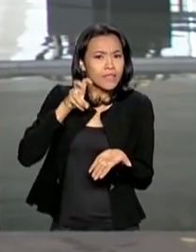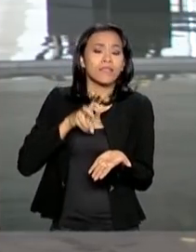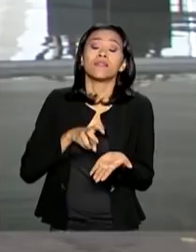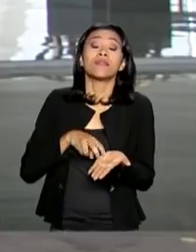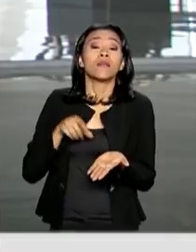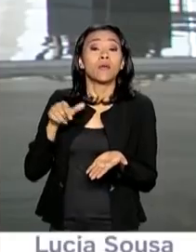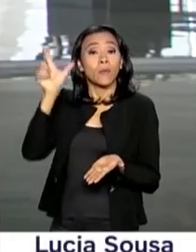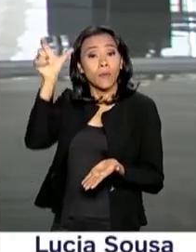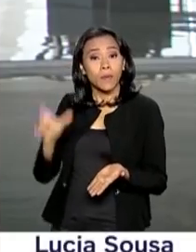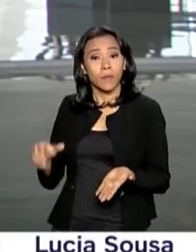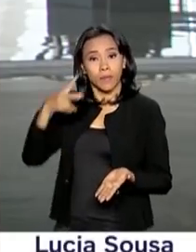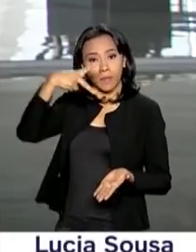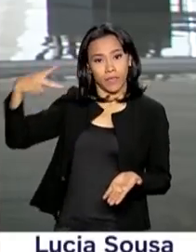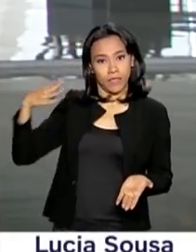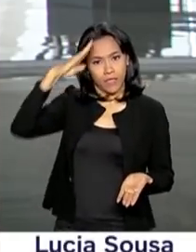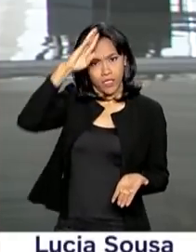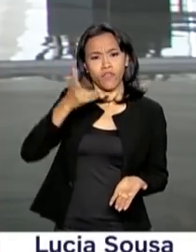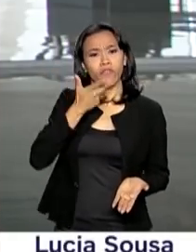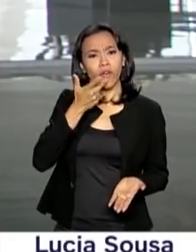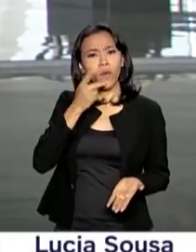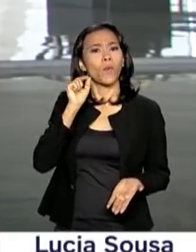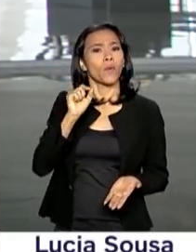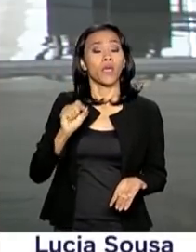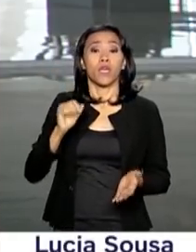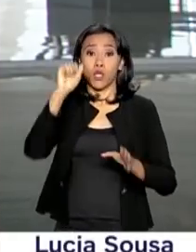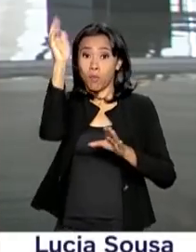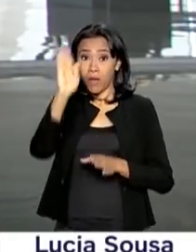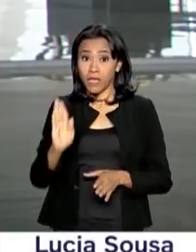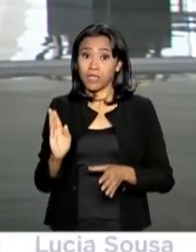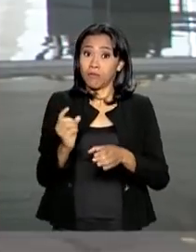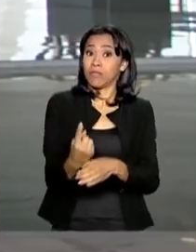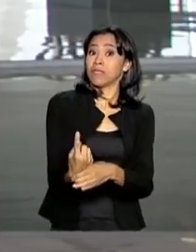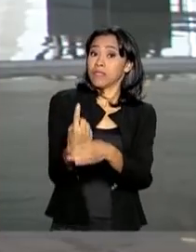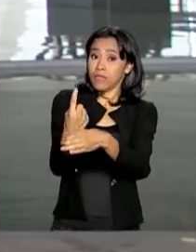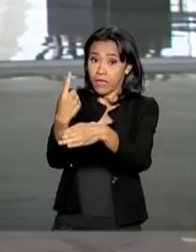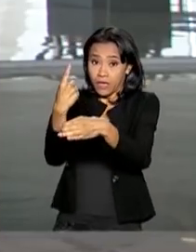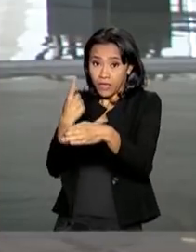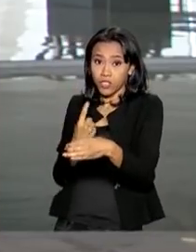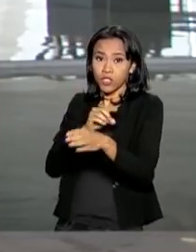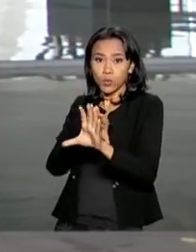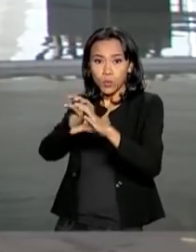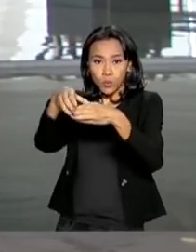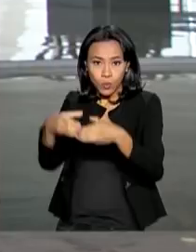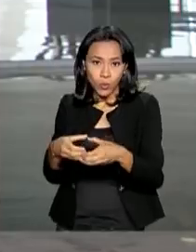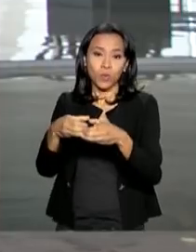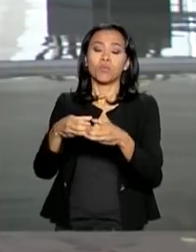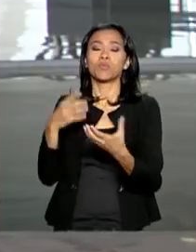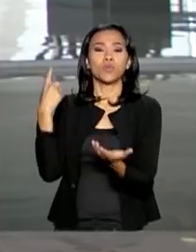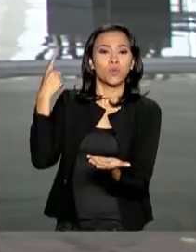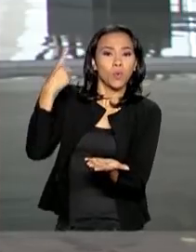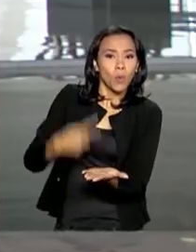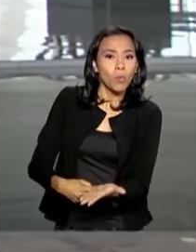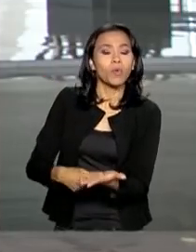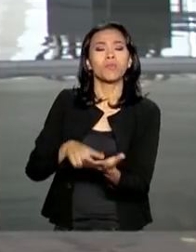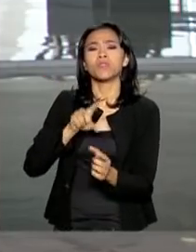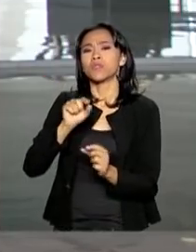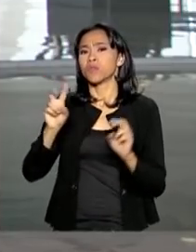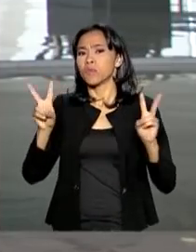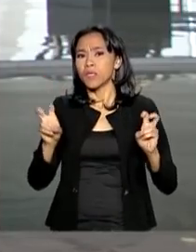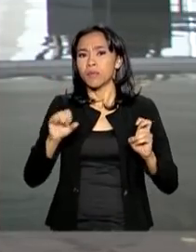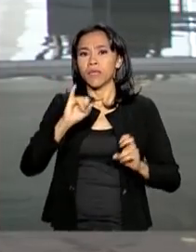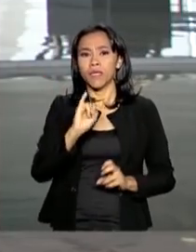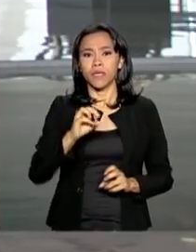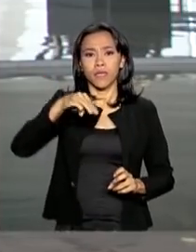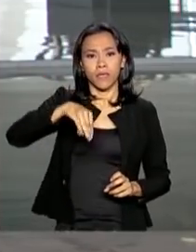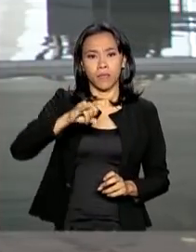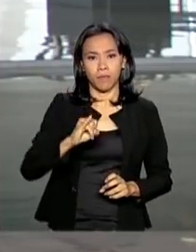Jair bolsonaro confirmou que o Brasil está se retirando oficialmente do pacto global para migração firmado